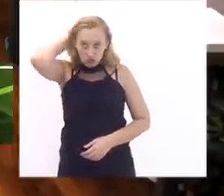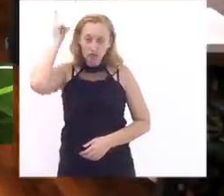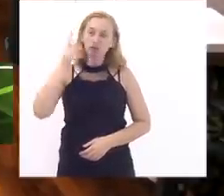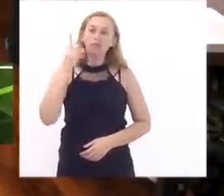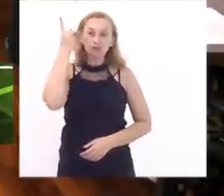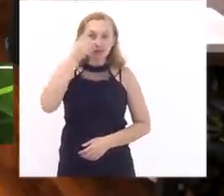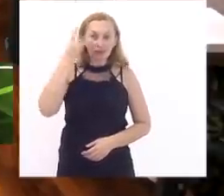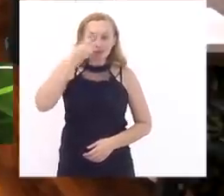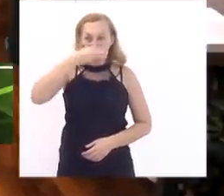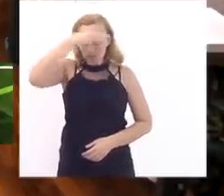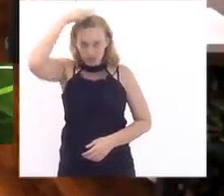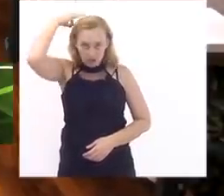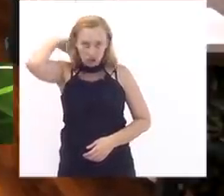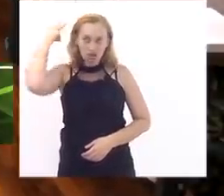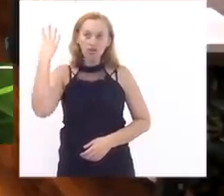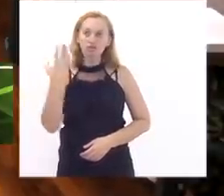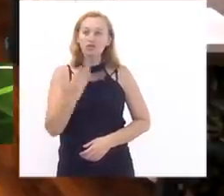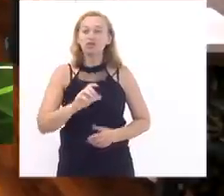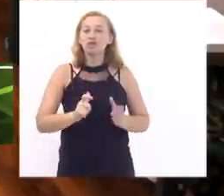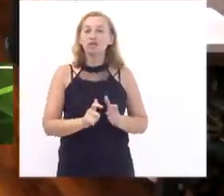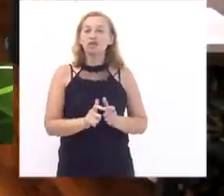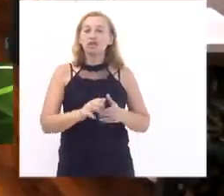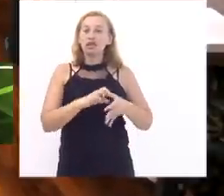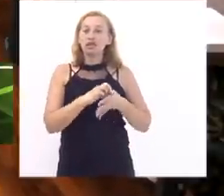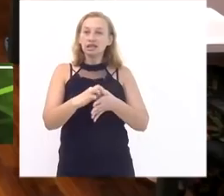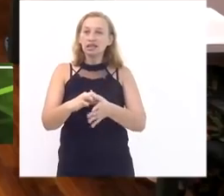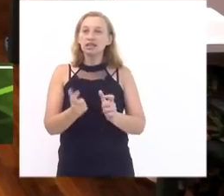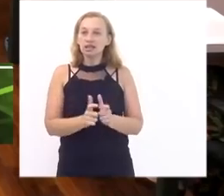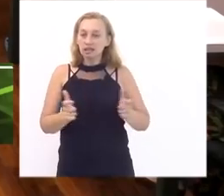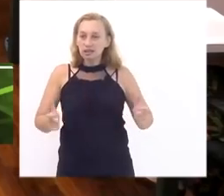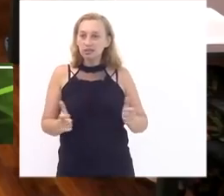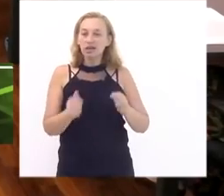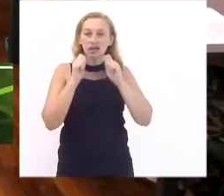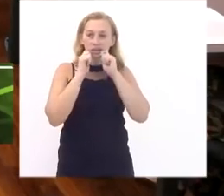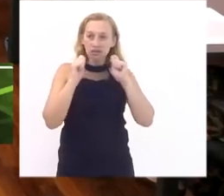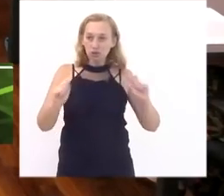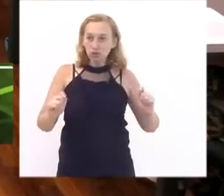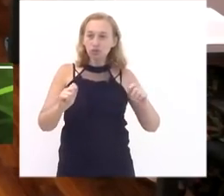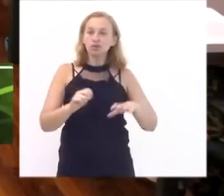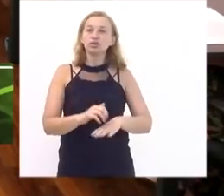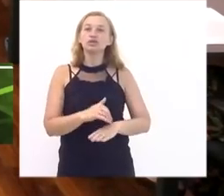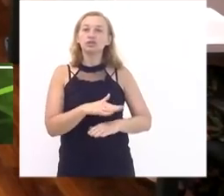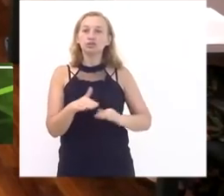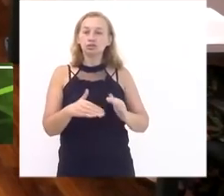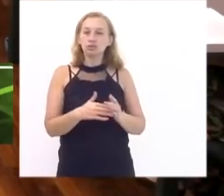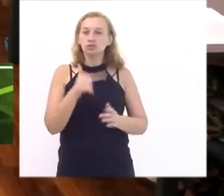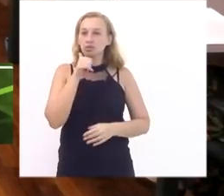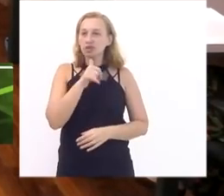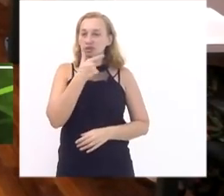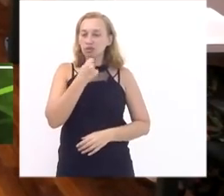Márcio Pacheco, nosso grande líder, assessoras e assessores.